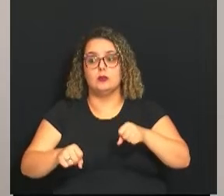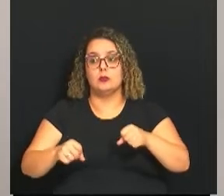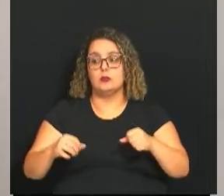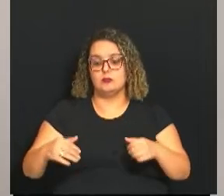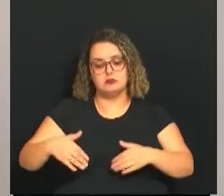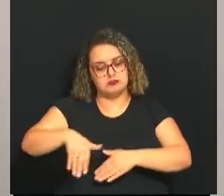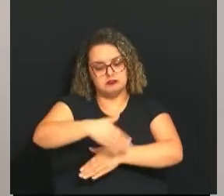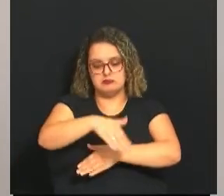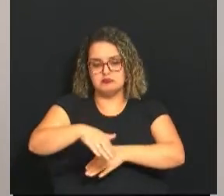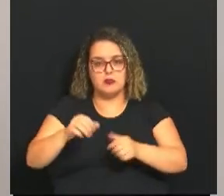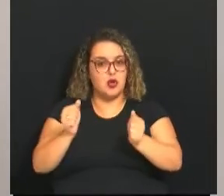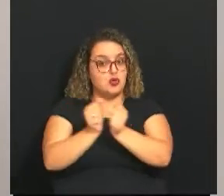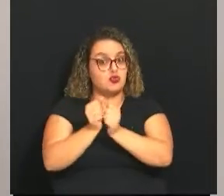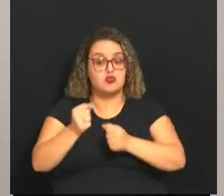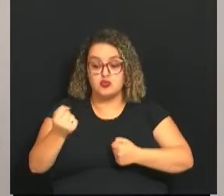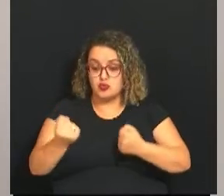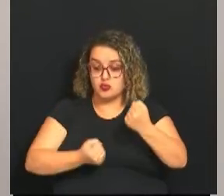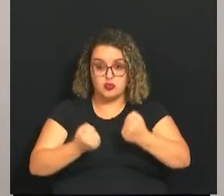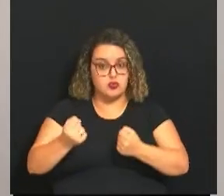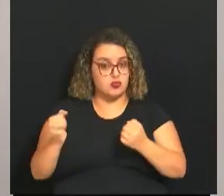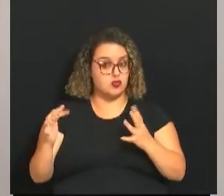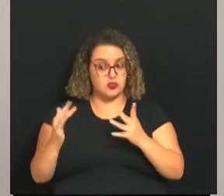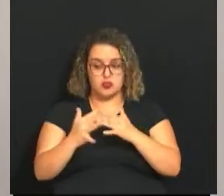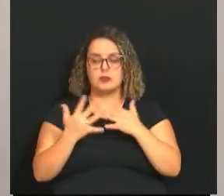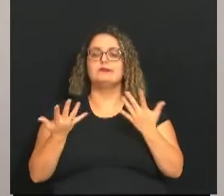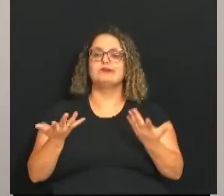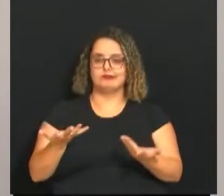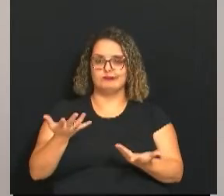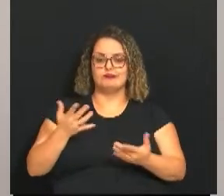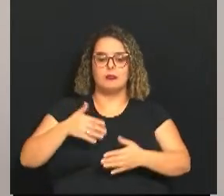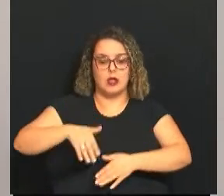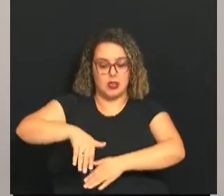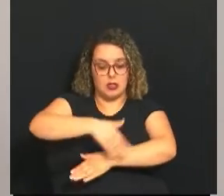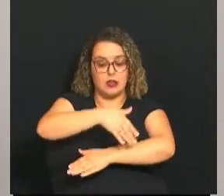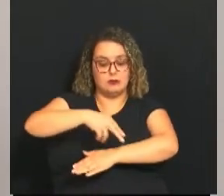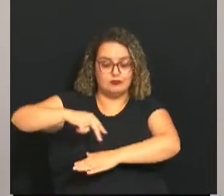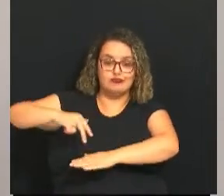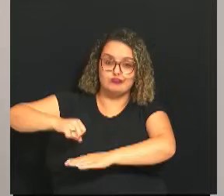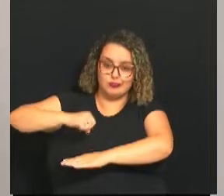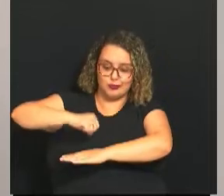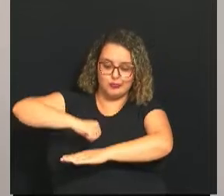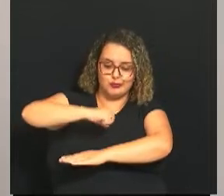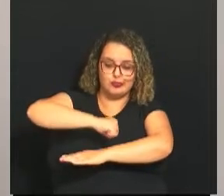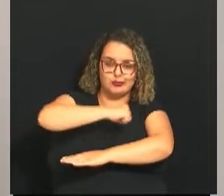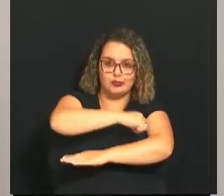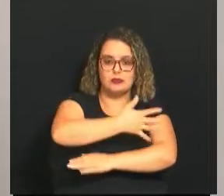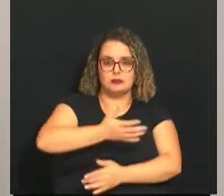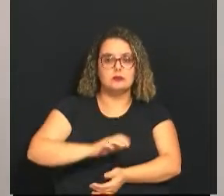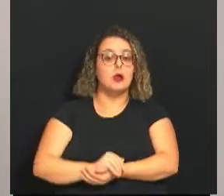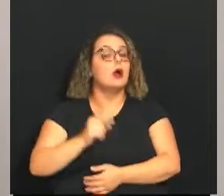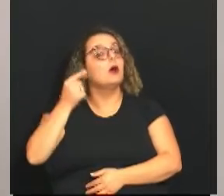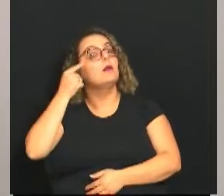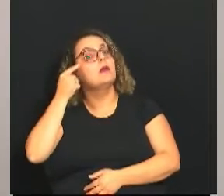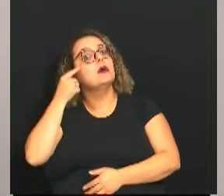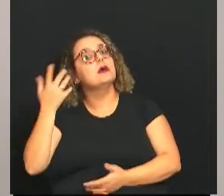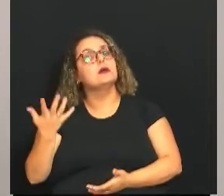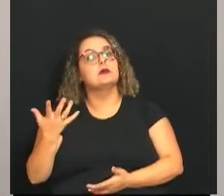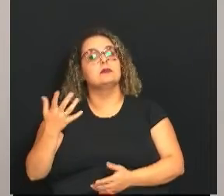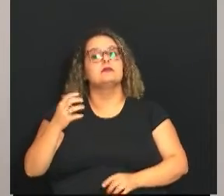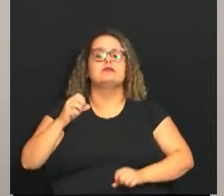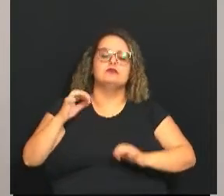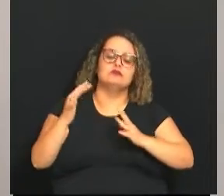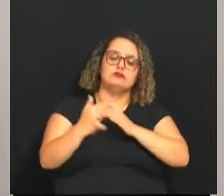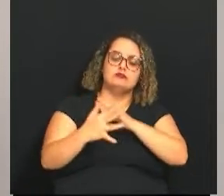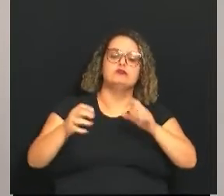no meio dos veículos, entre os pedestres, na calçada, né? Então a gente fez essa indicação pensando na mobilidade urbana,